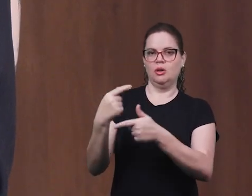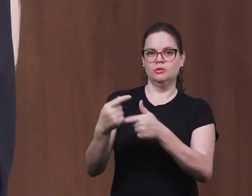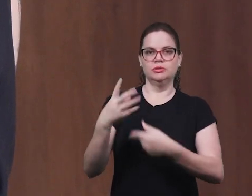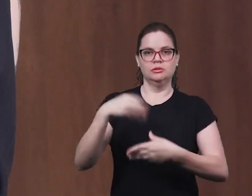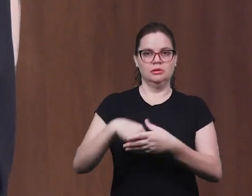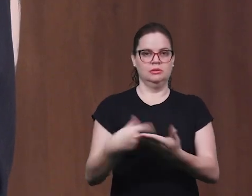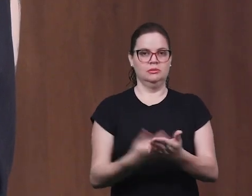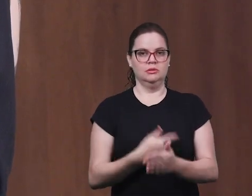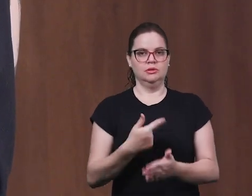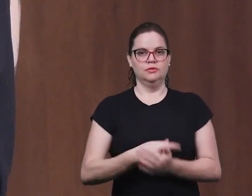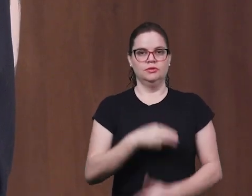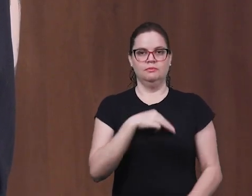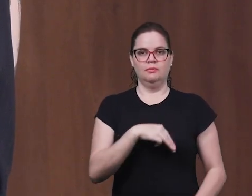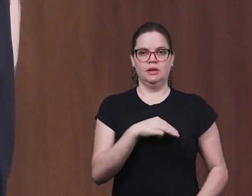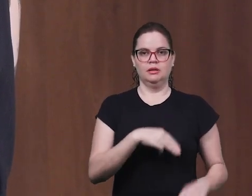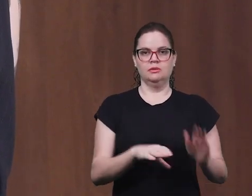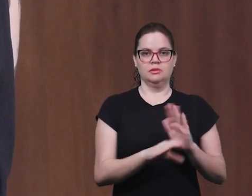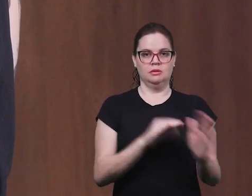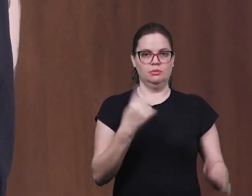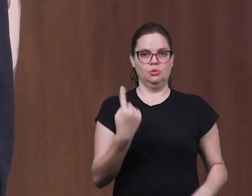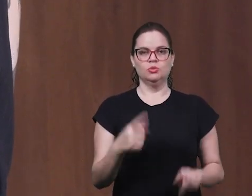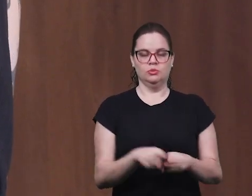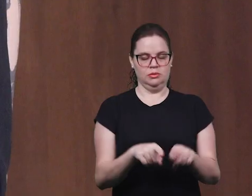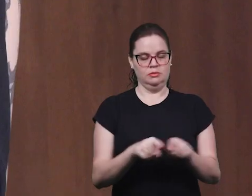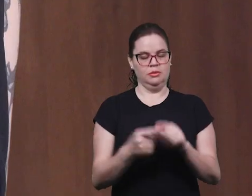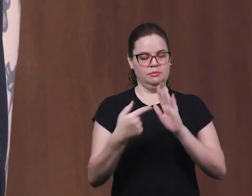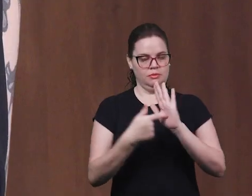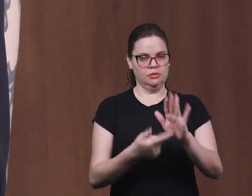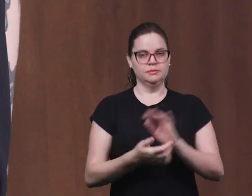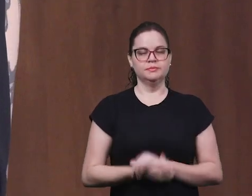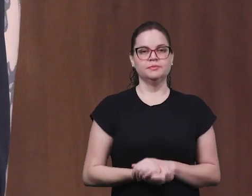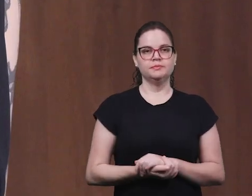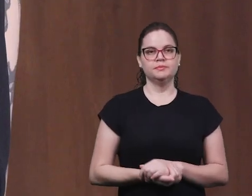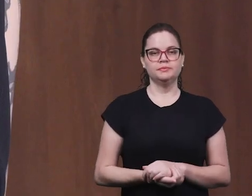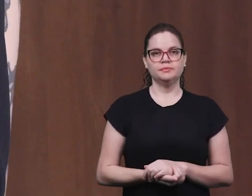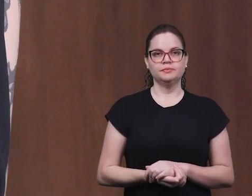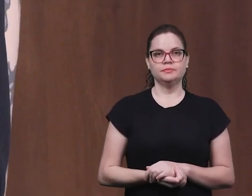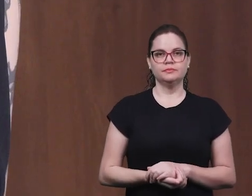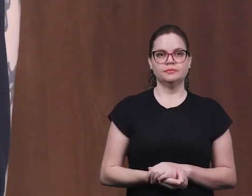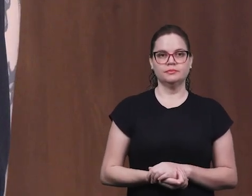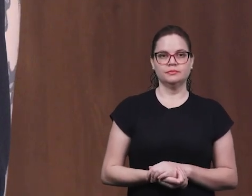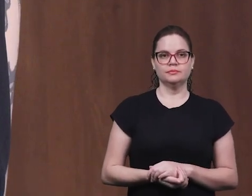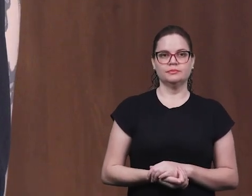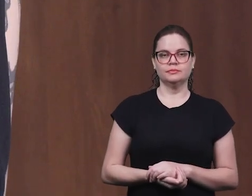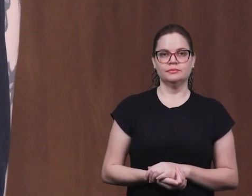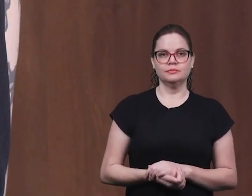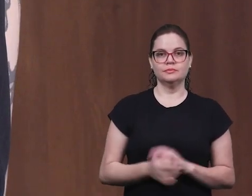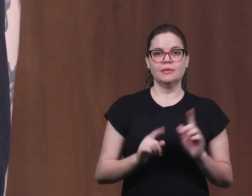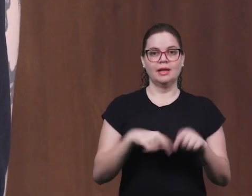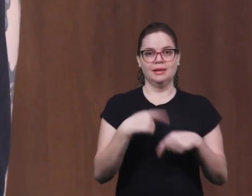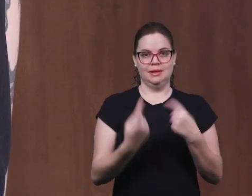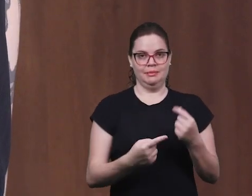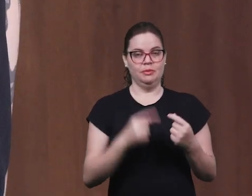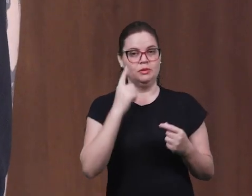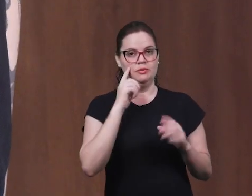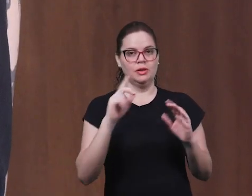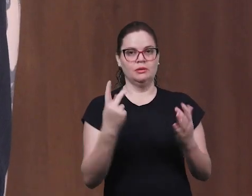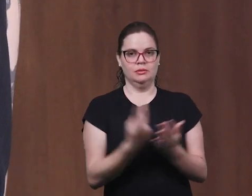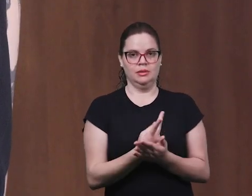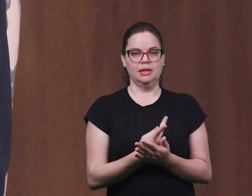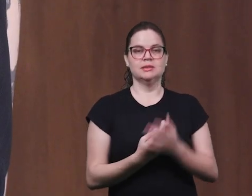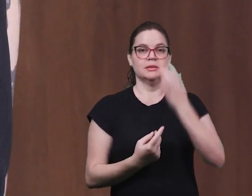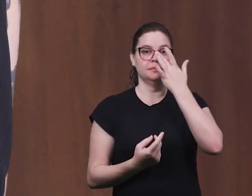contida em Mateus, capítulo 1. Na terceira deportação, o